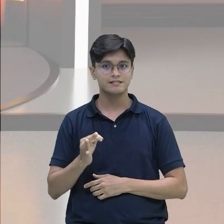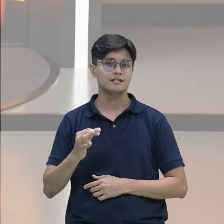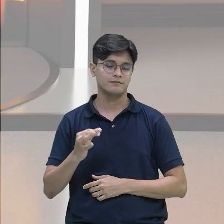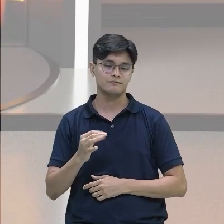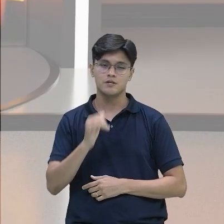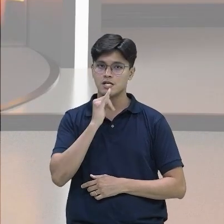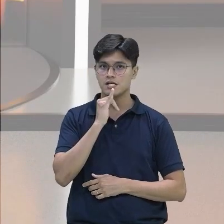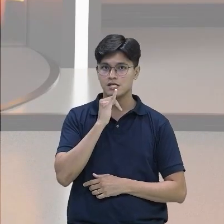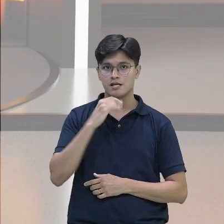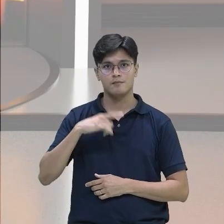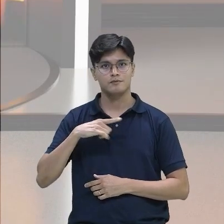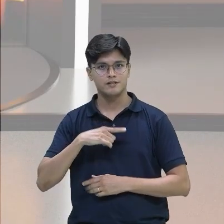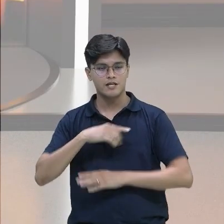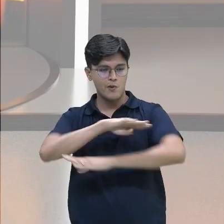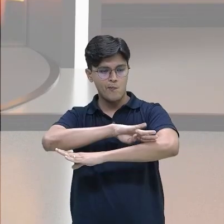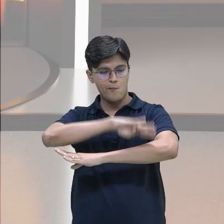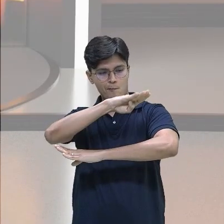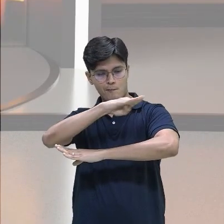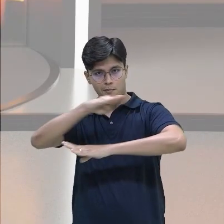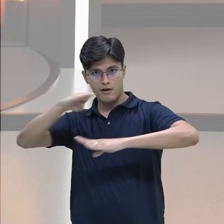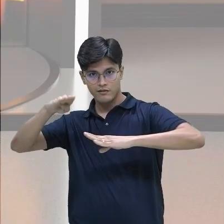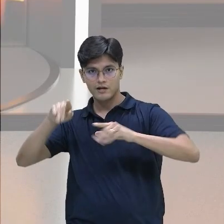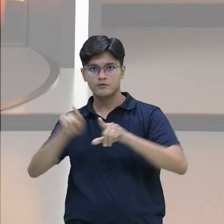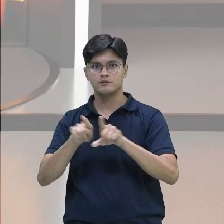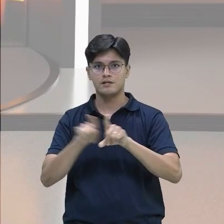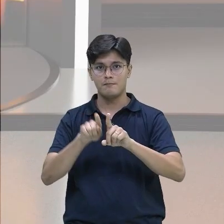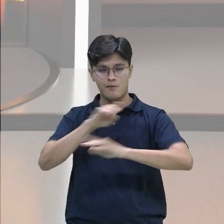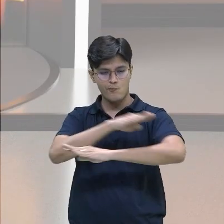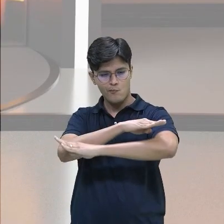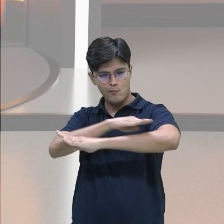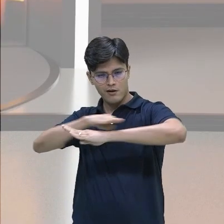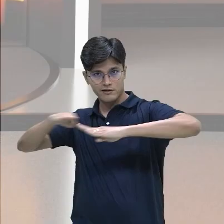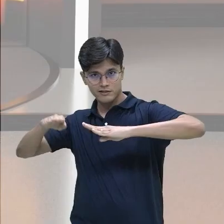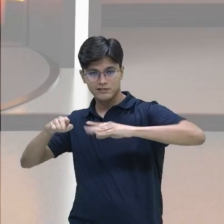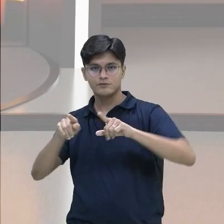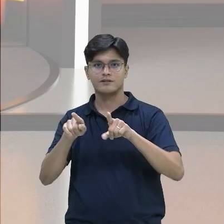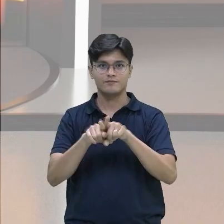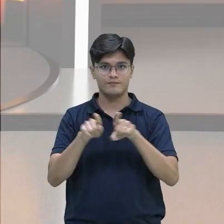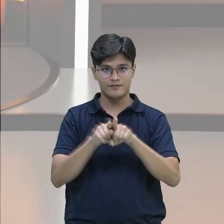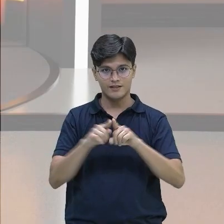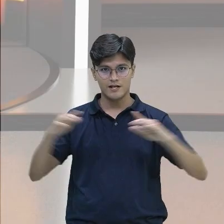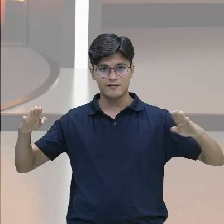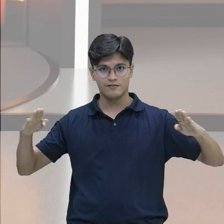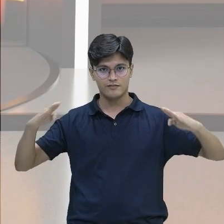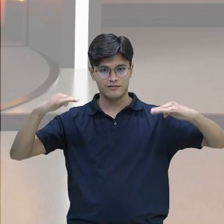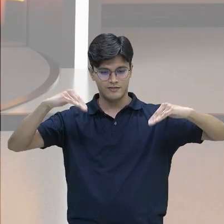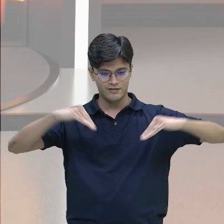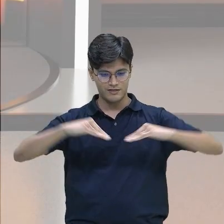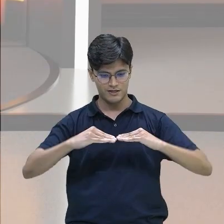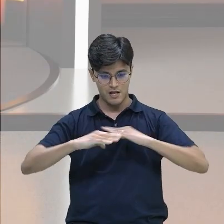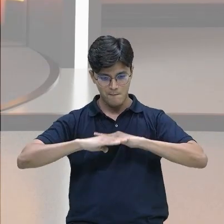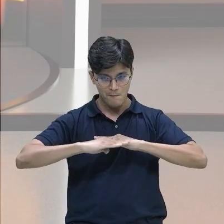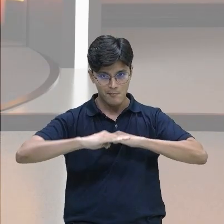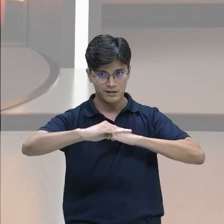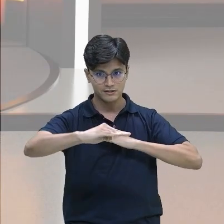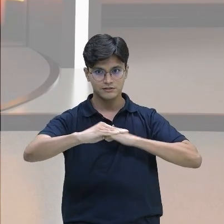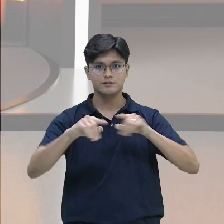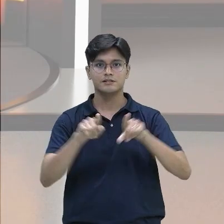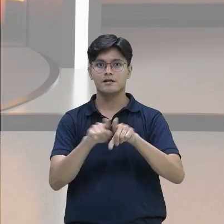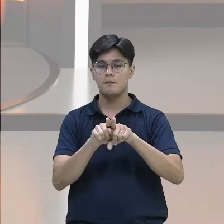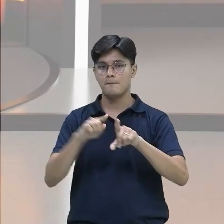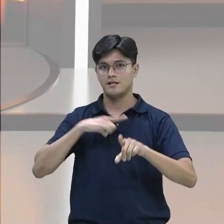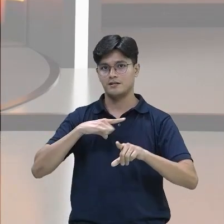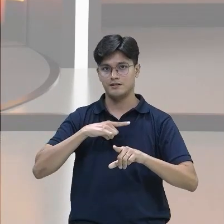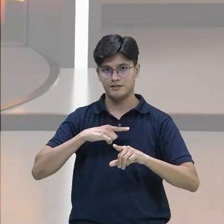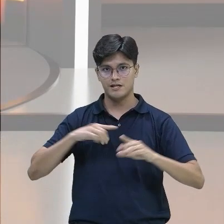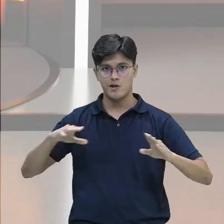ali de planaltos, planícies, depressões, e um deles que vai estar na nossa região vai ser o Pico